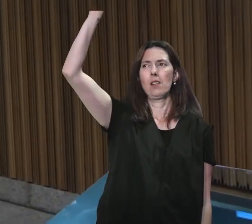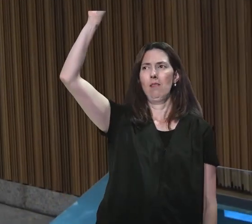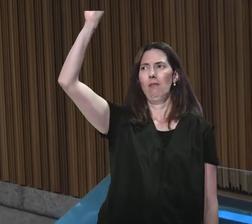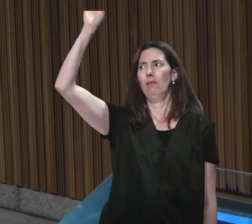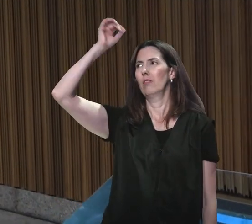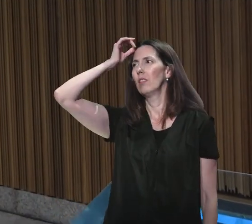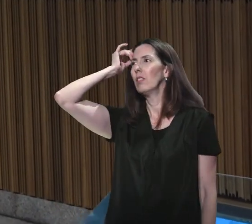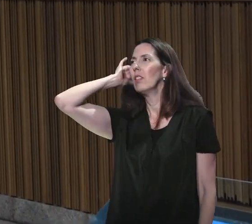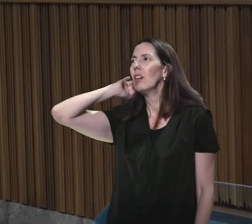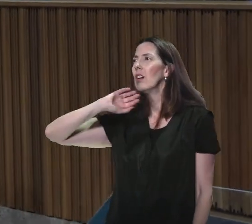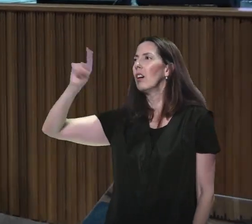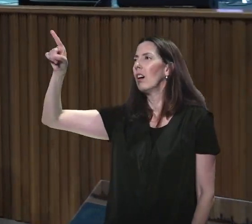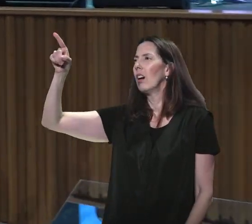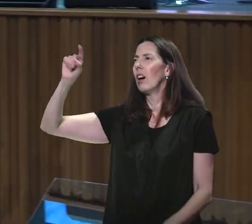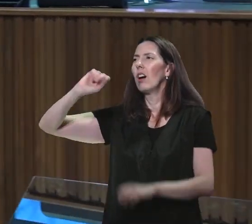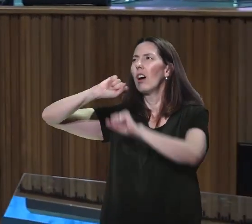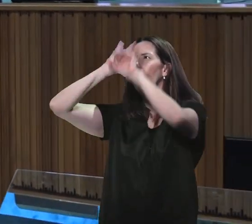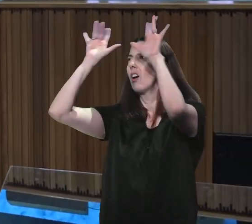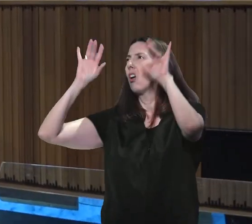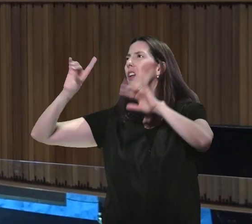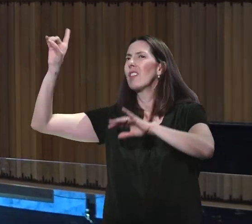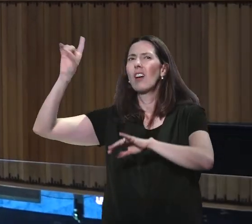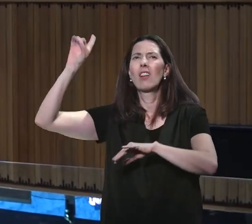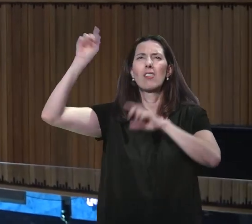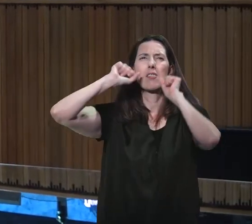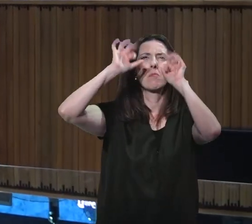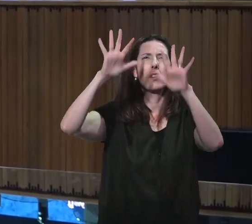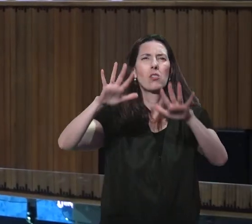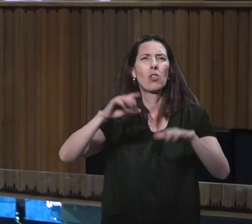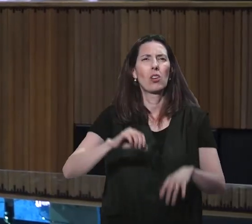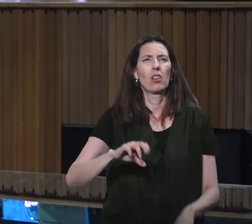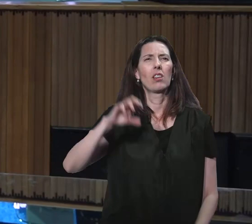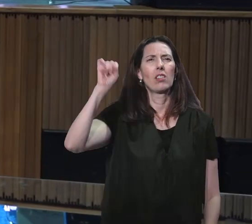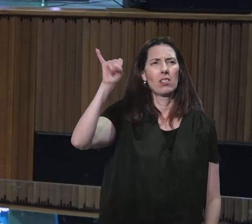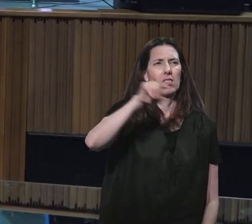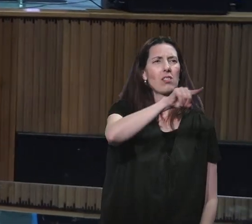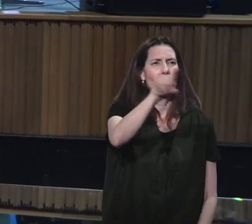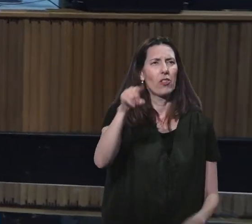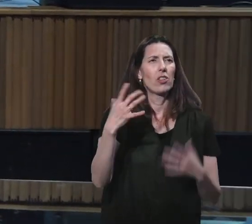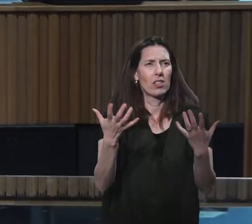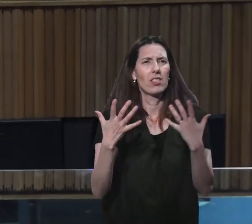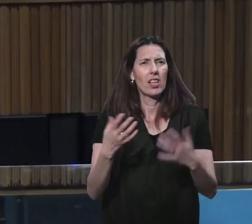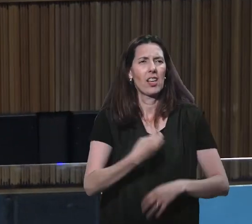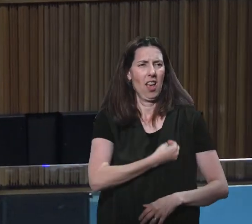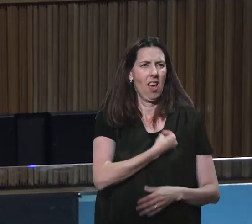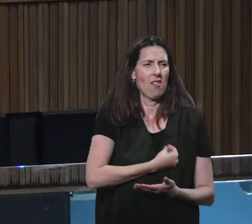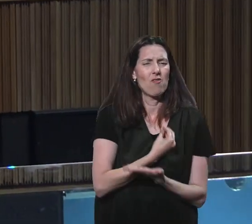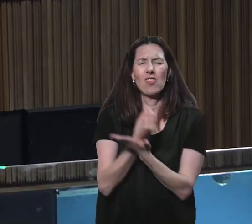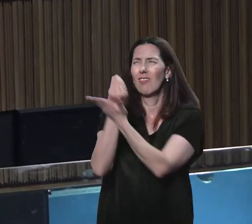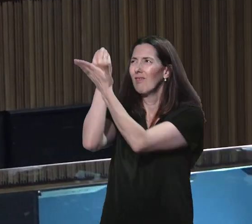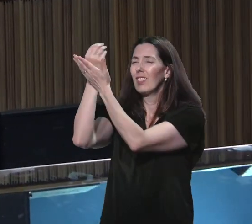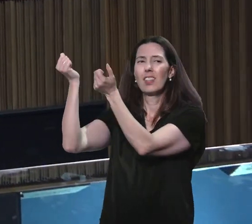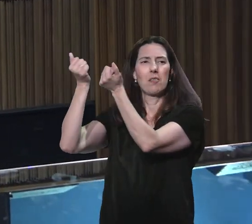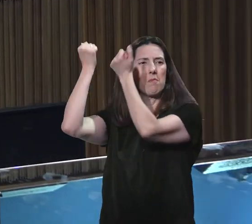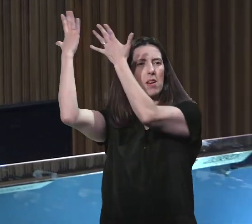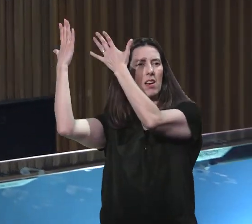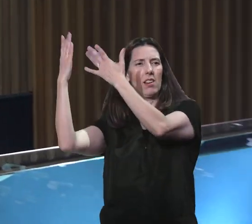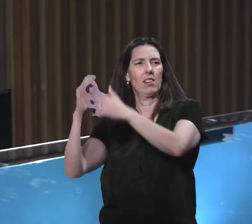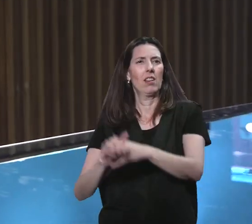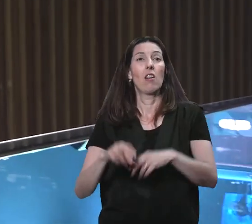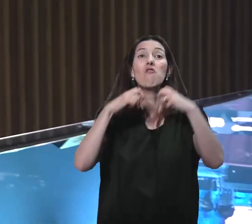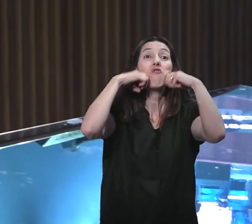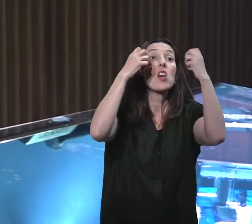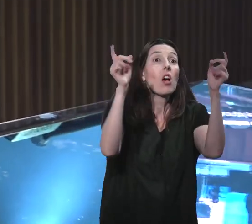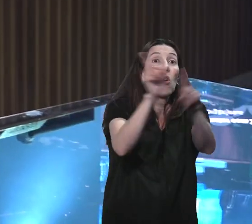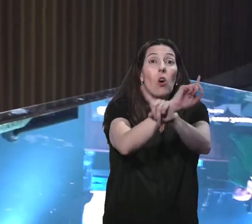a Deus. Deus abençoe, Deus abençoe. Se você quer entregar a sua vida para Jesus, Deus abençoe. Não tenha